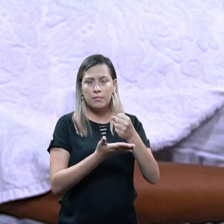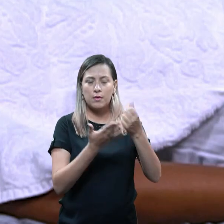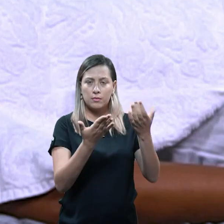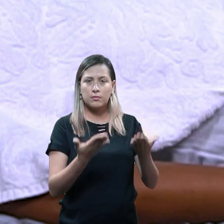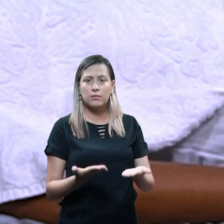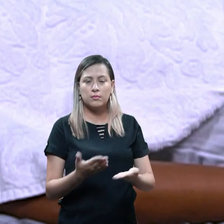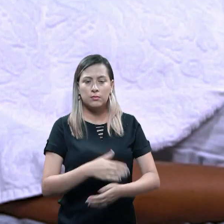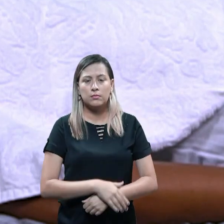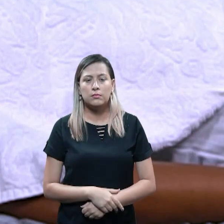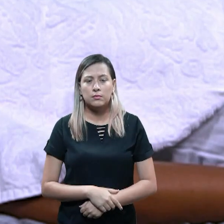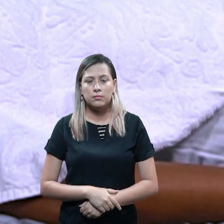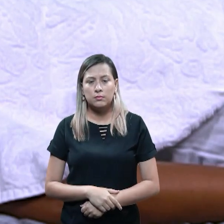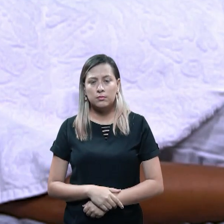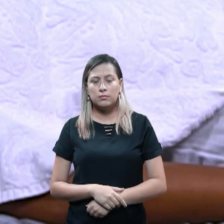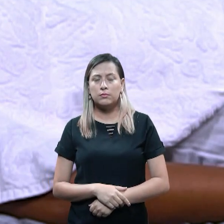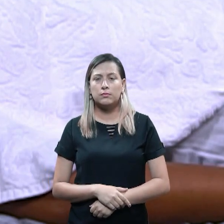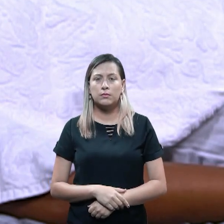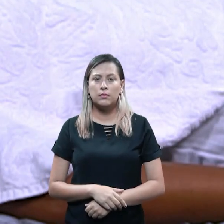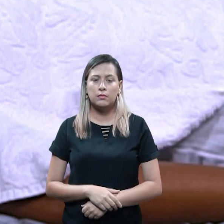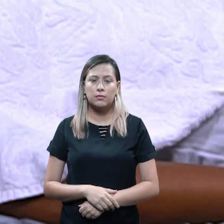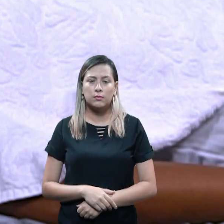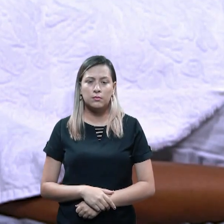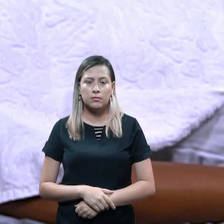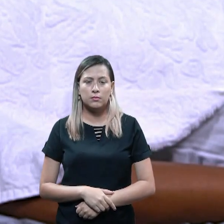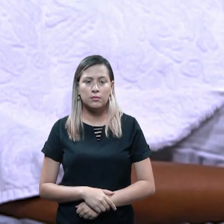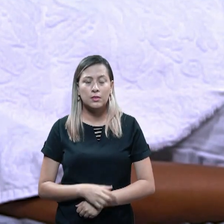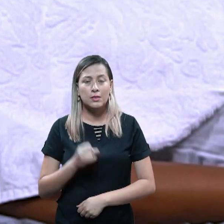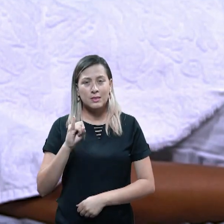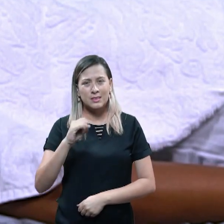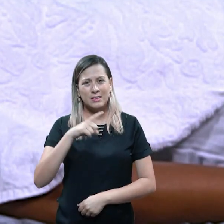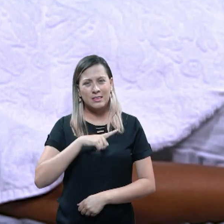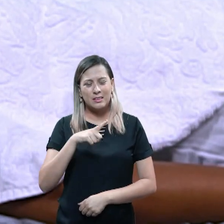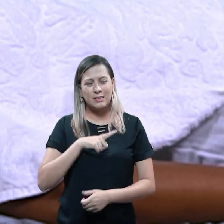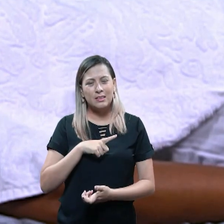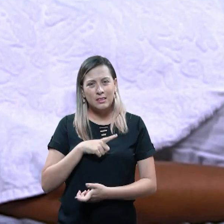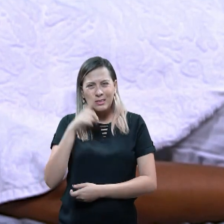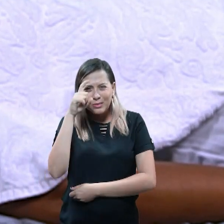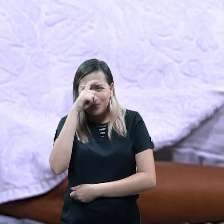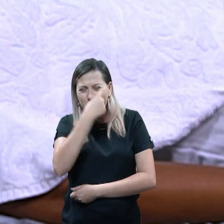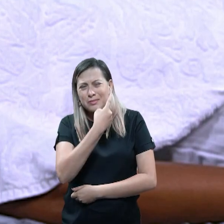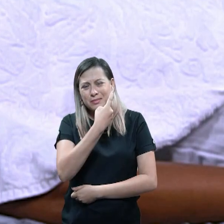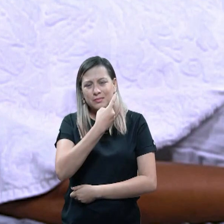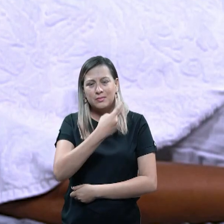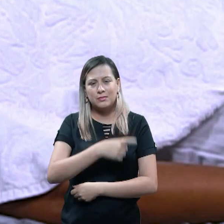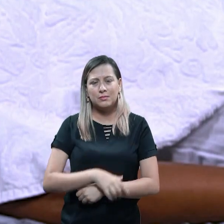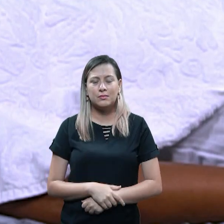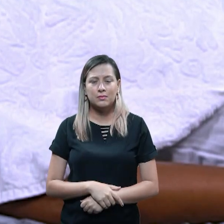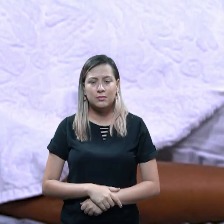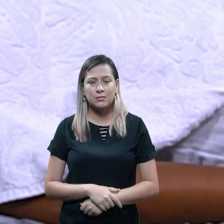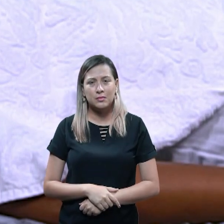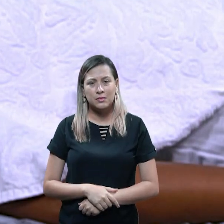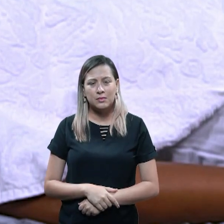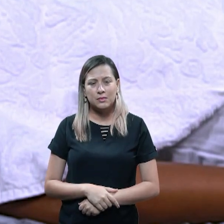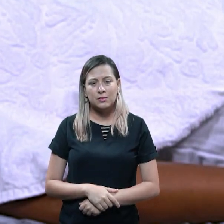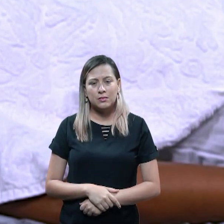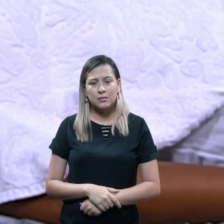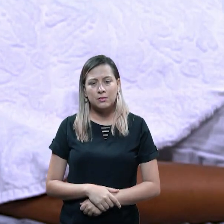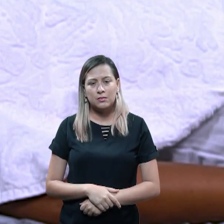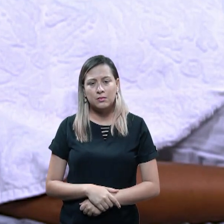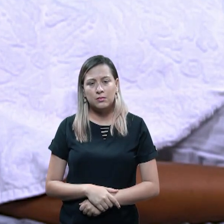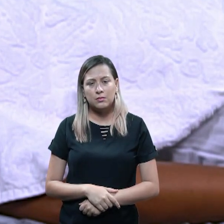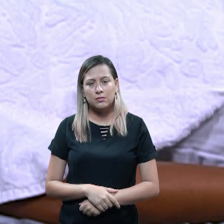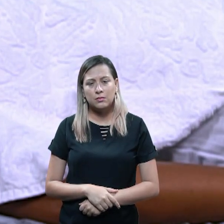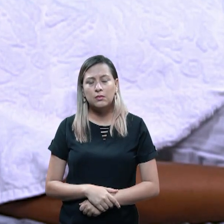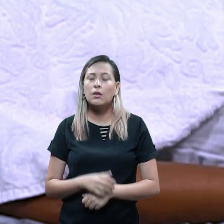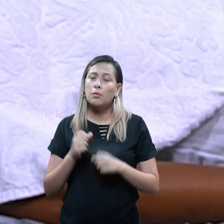vou levar uma linha reta. Se eu tiver dificuldade de levar essa linha reta sozinha, o que é que eu